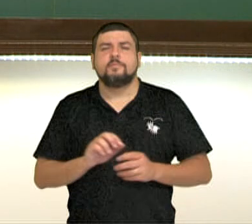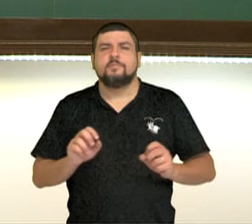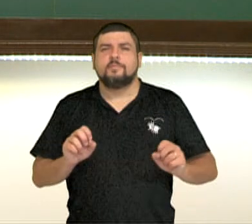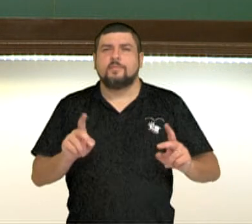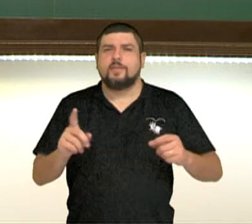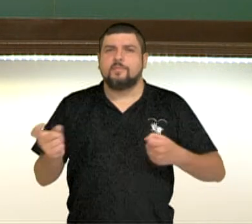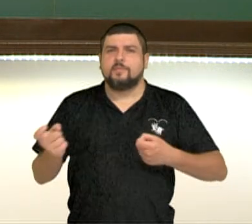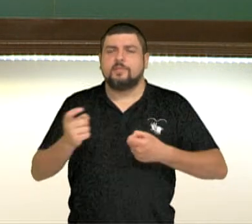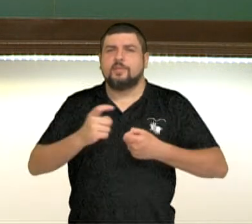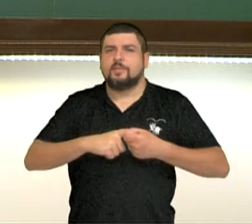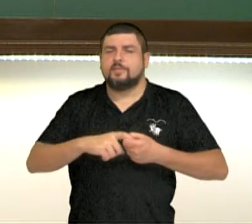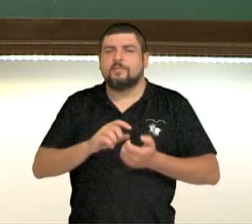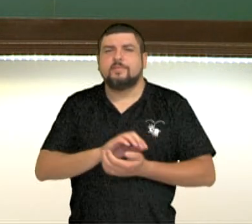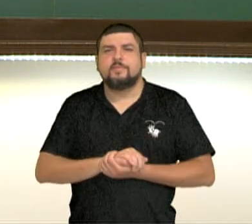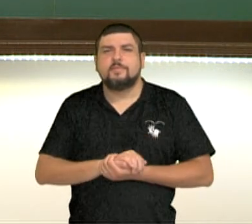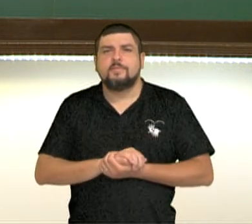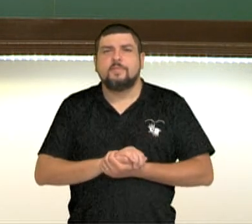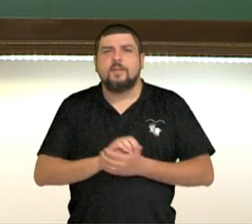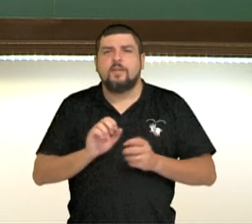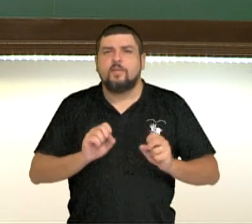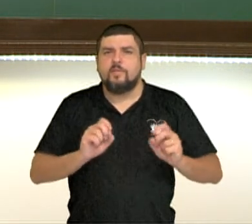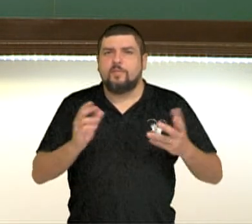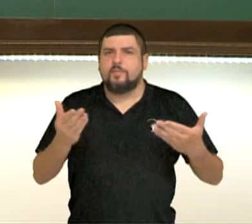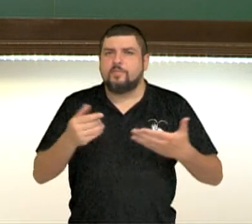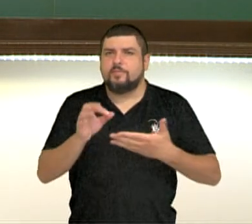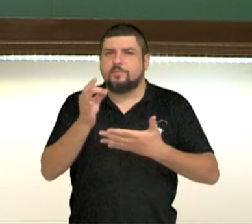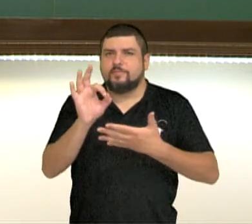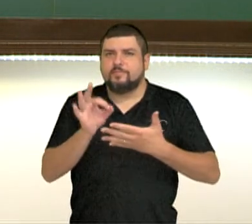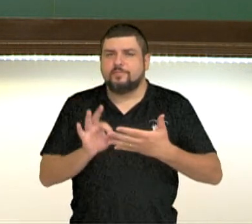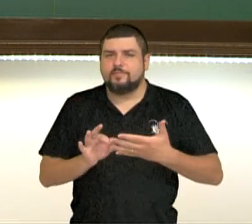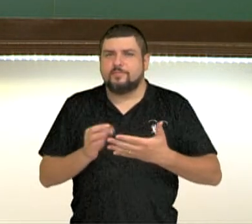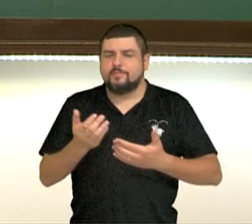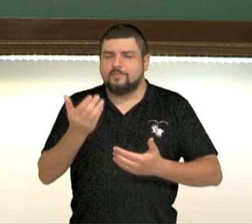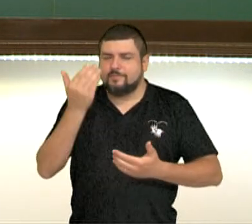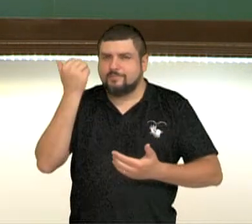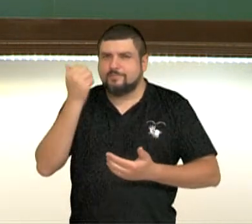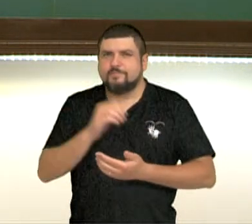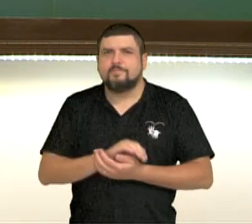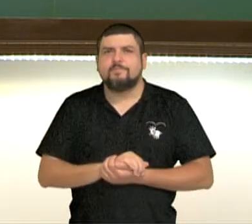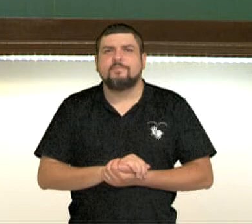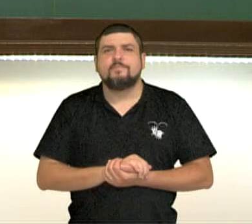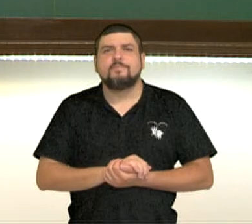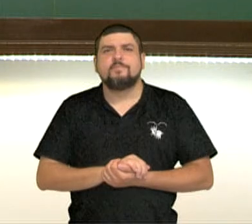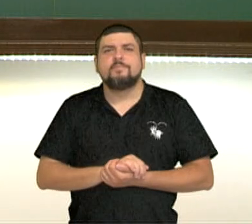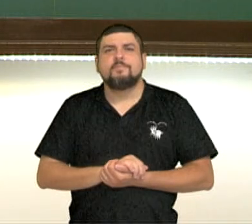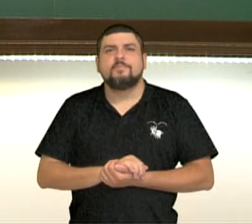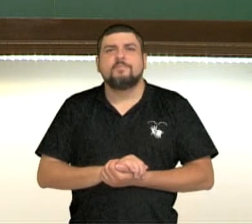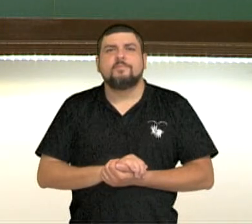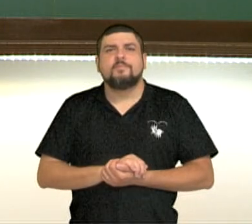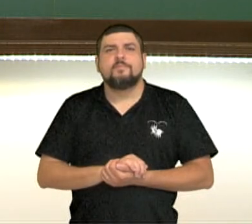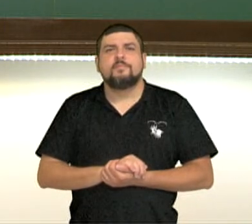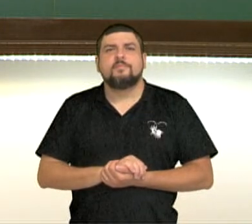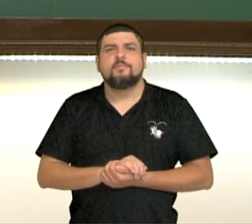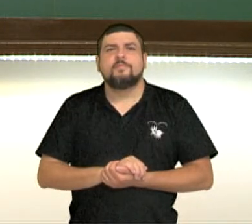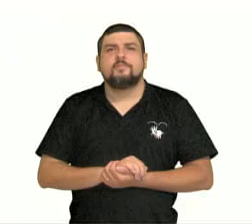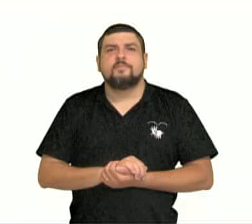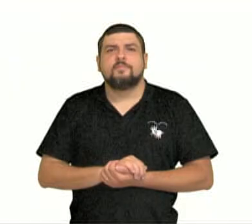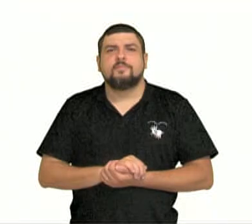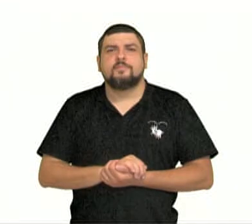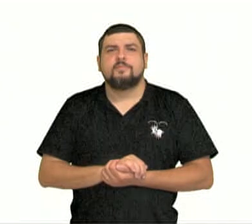Voltei, claro que voltei. Bora lá corrigir a atividade? Vem comigo, vem, olha de pertinho aqui, ó. Pá,